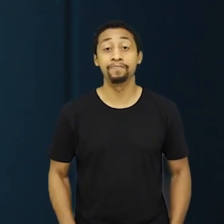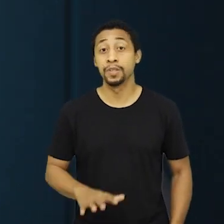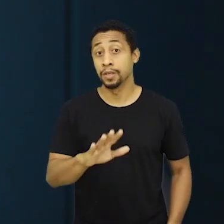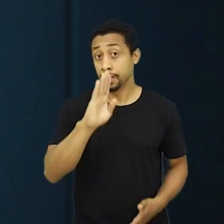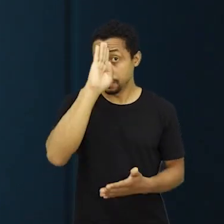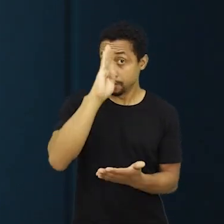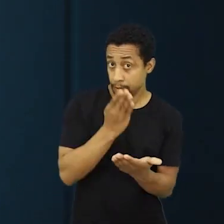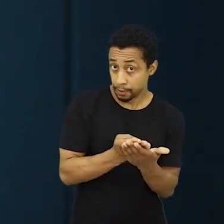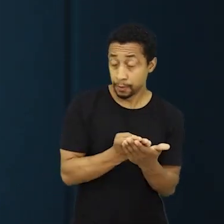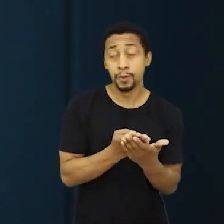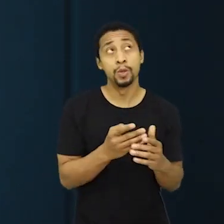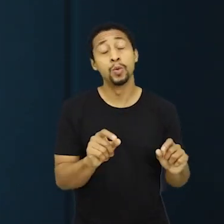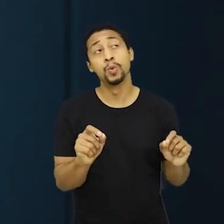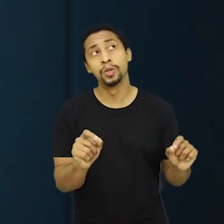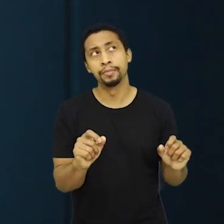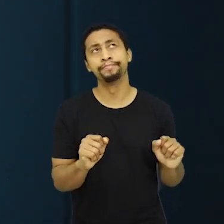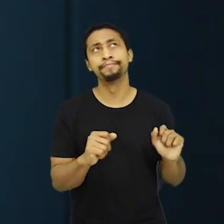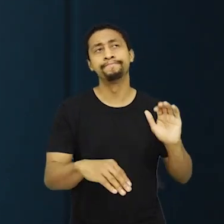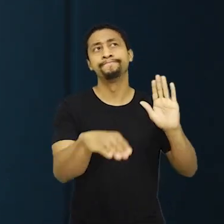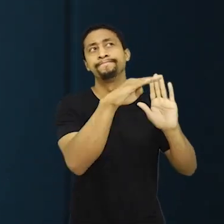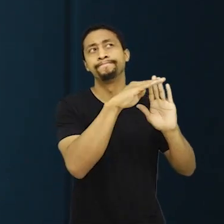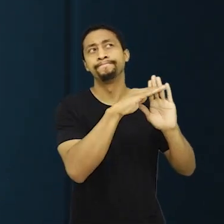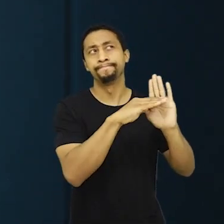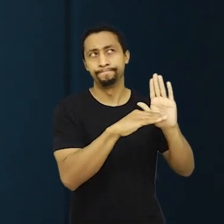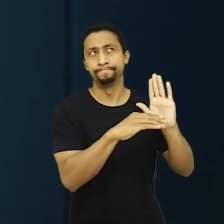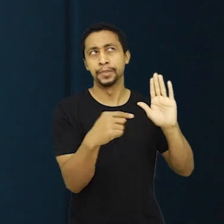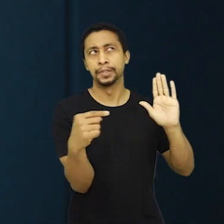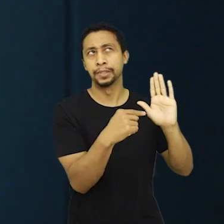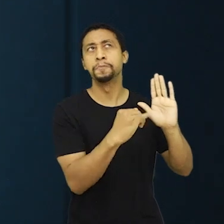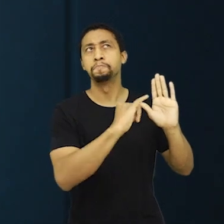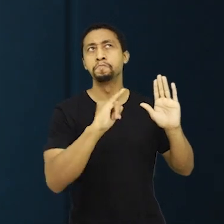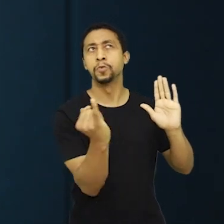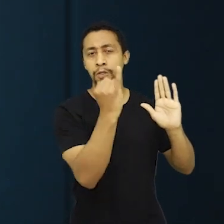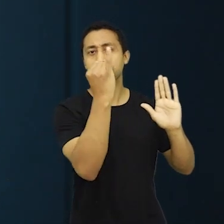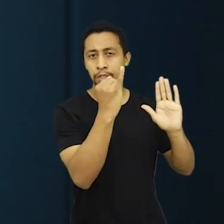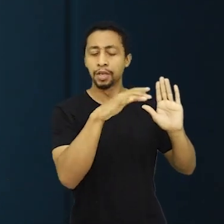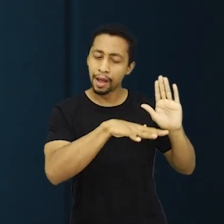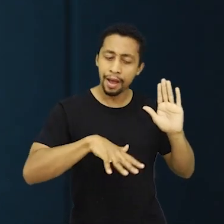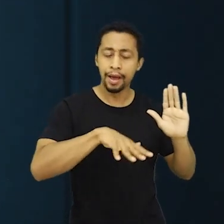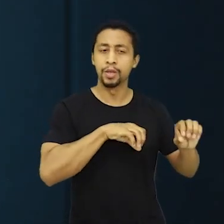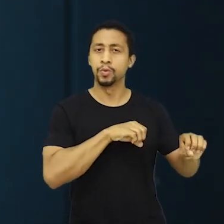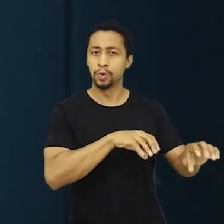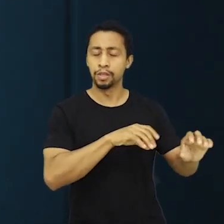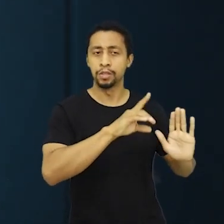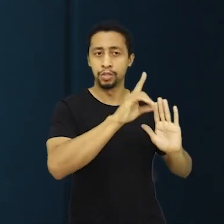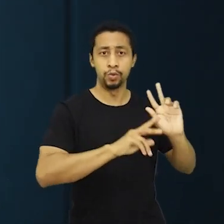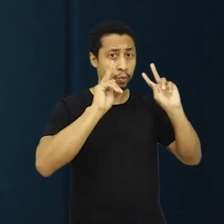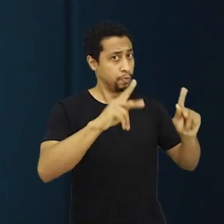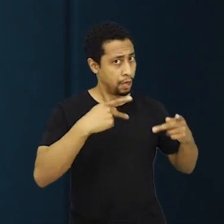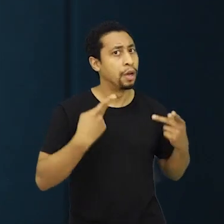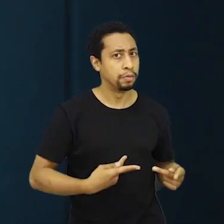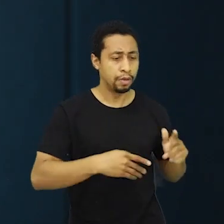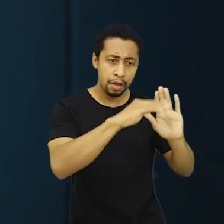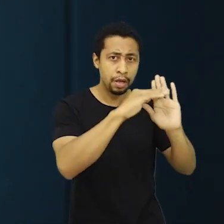existe um princípio muito importante da educação em direitos humanos e que é um princípio muito forte também para os